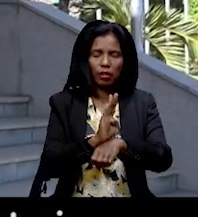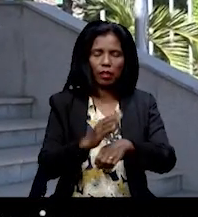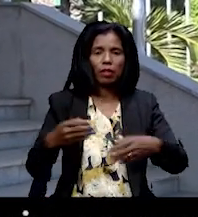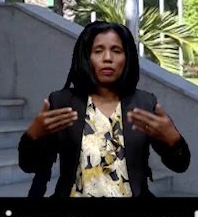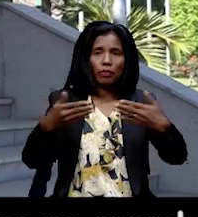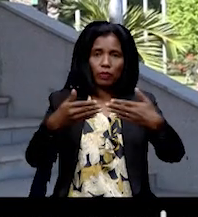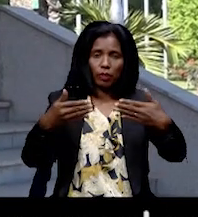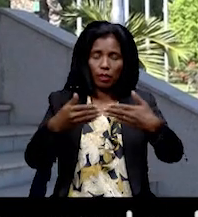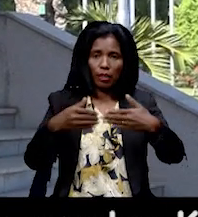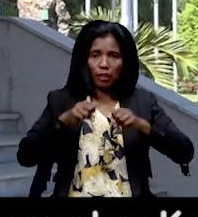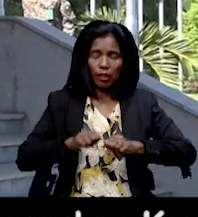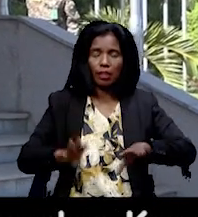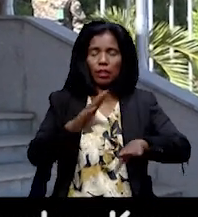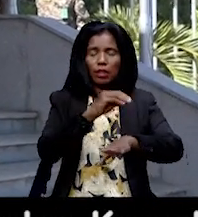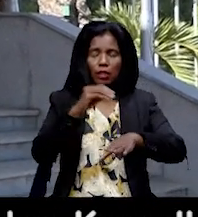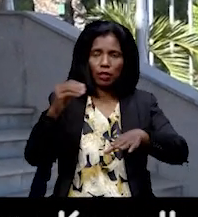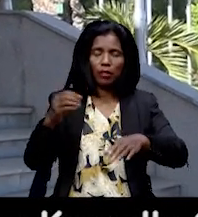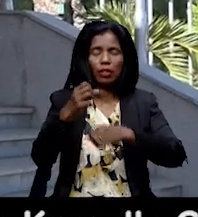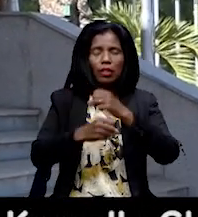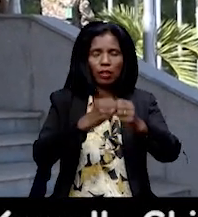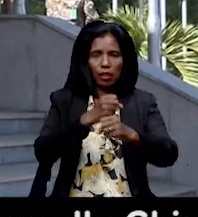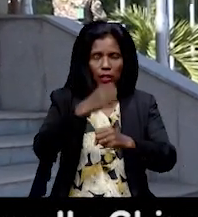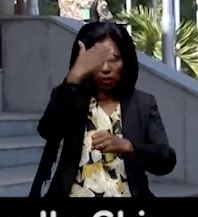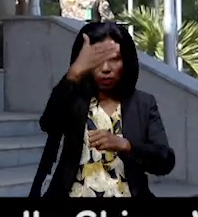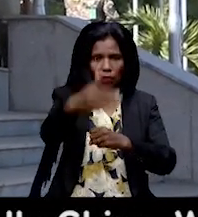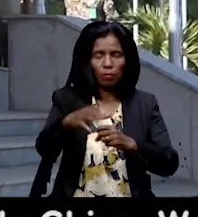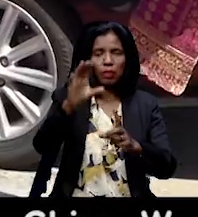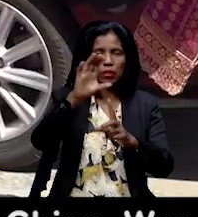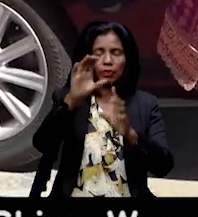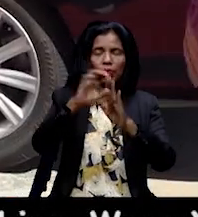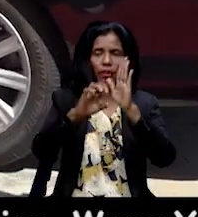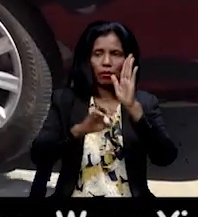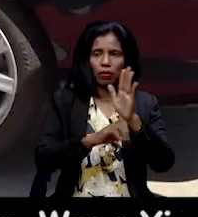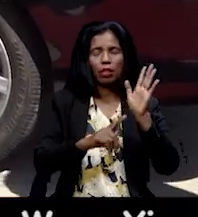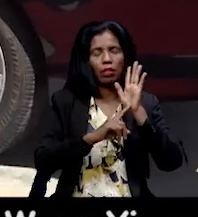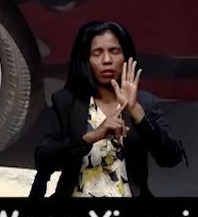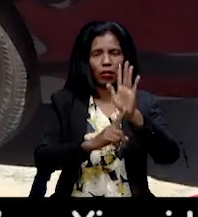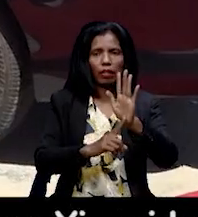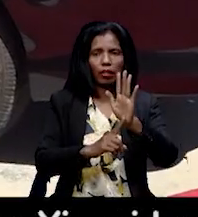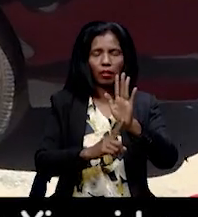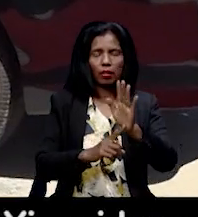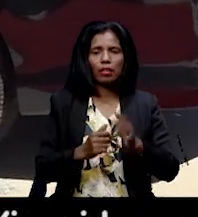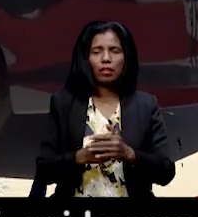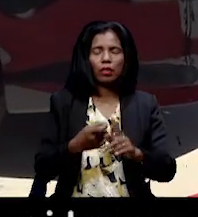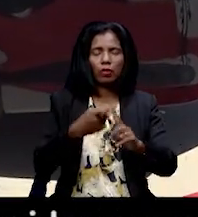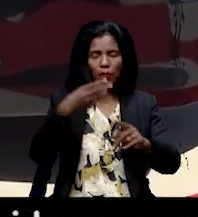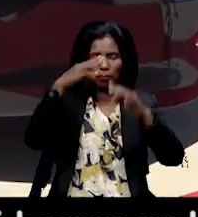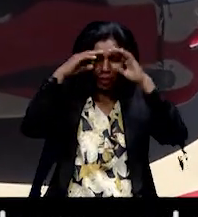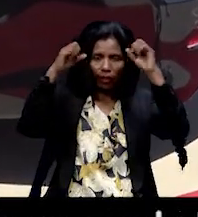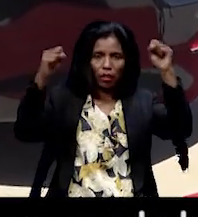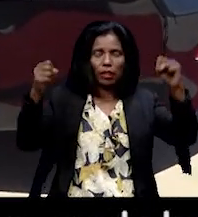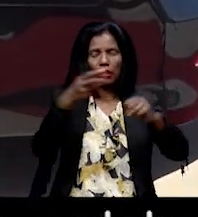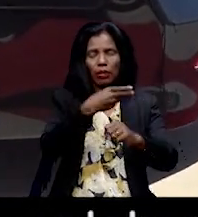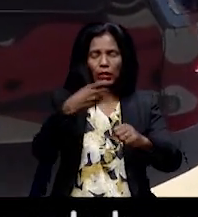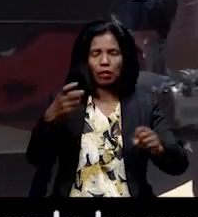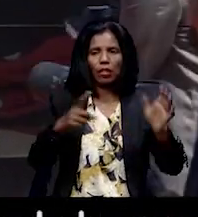no Raimaran e Hatinaoi ba chefe de Estado. No ratomos, cumprimentos presidente da República Indonésia Joko Widodo